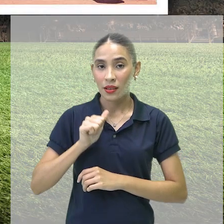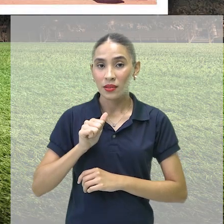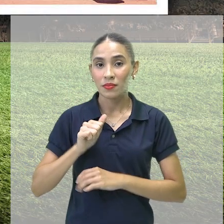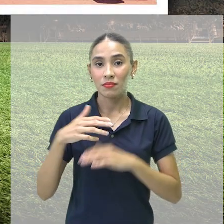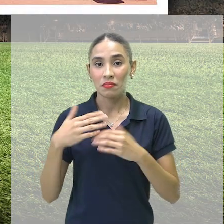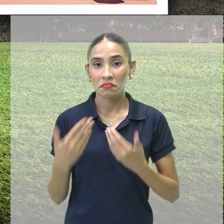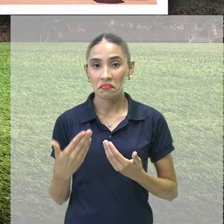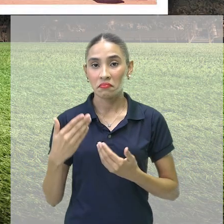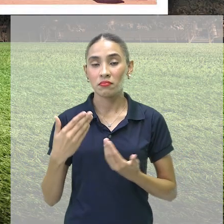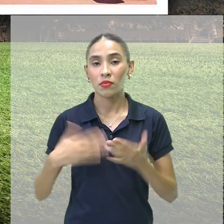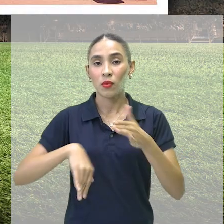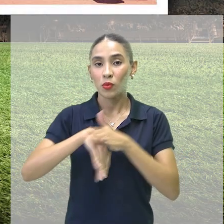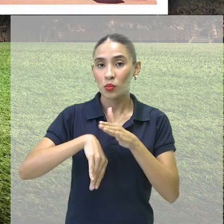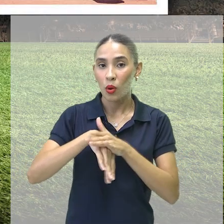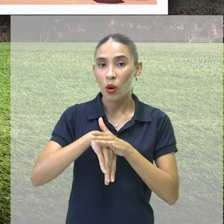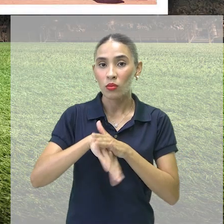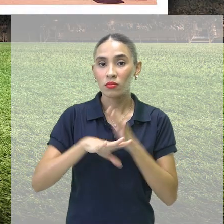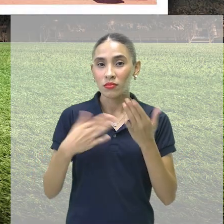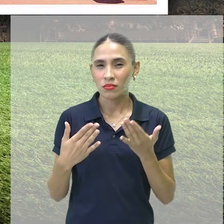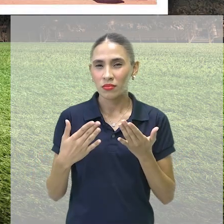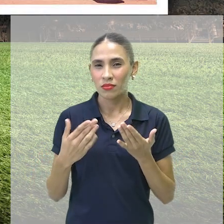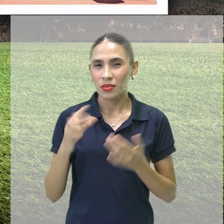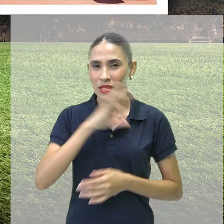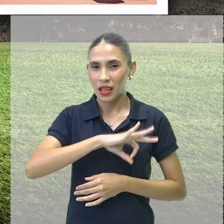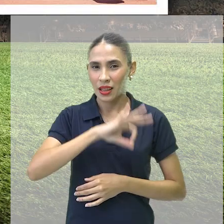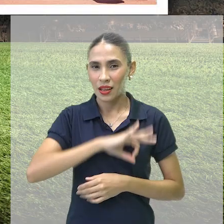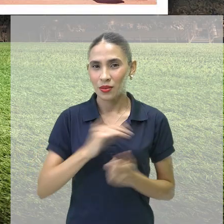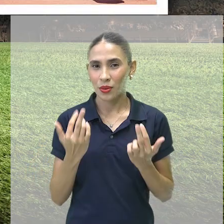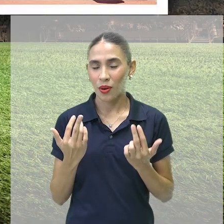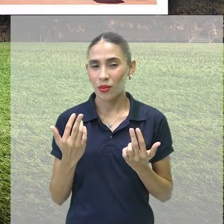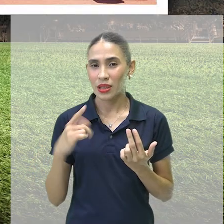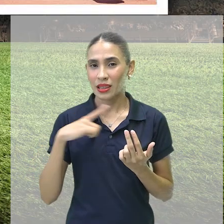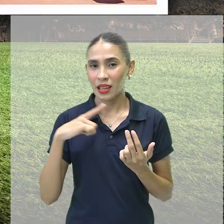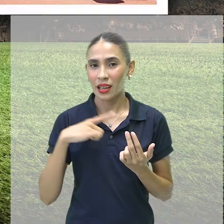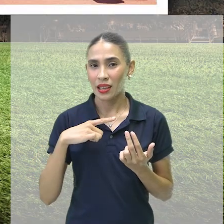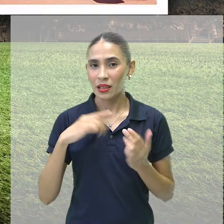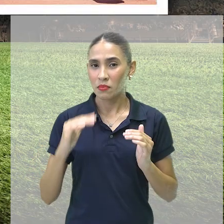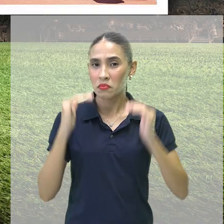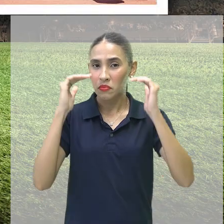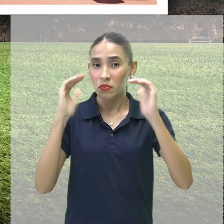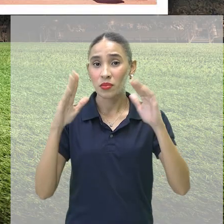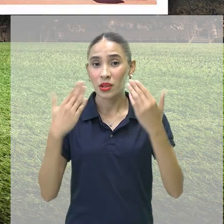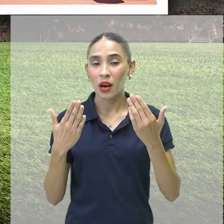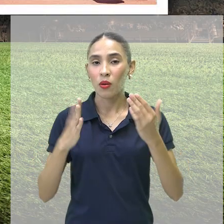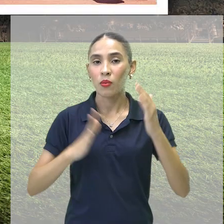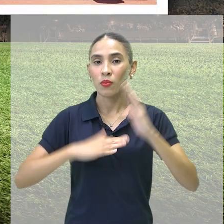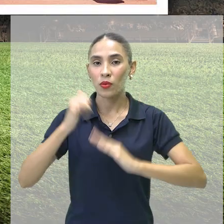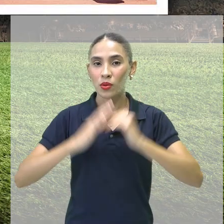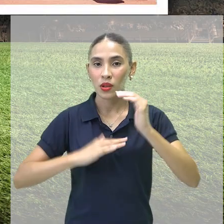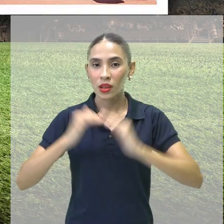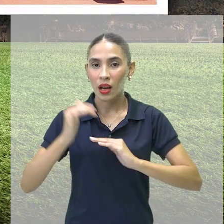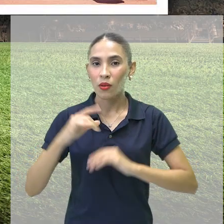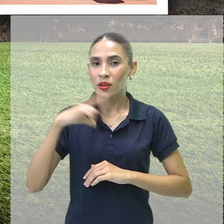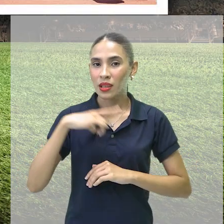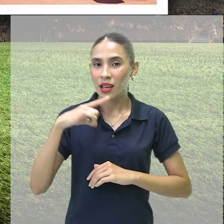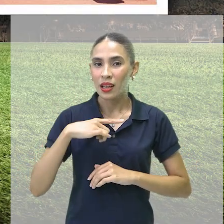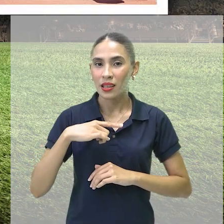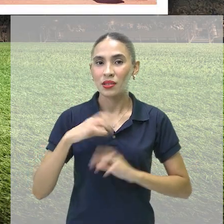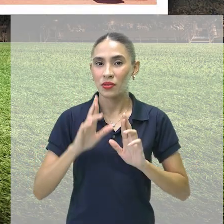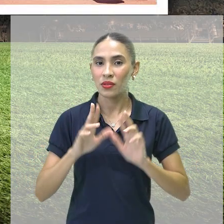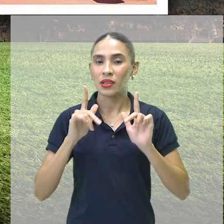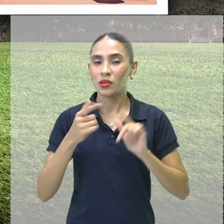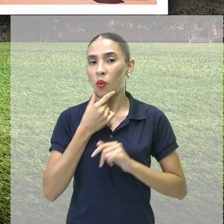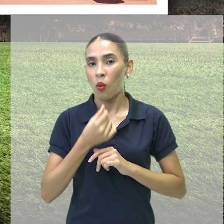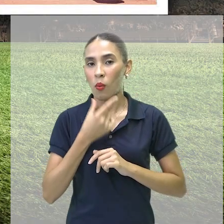de futebol? Será que recebe? Tem o mesmo destaque? Os jogos femininos têm o mesmo destaque na mídia do que os jogos